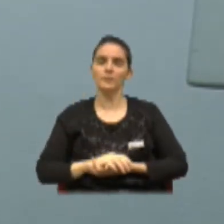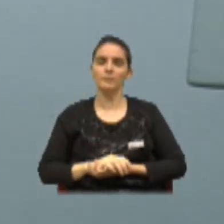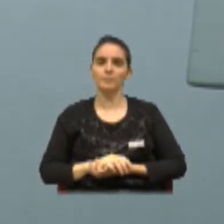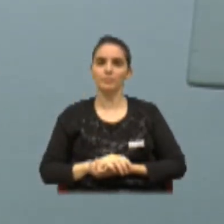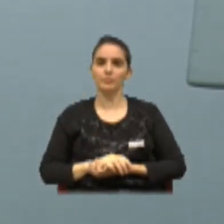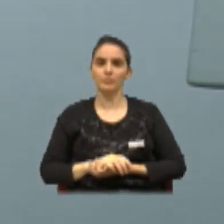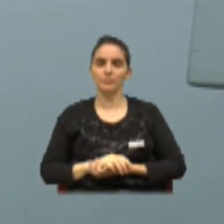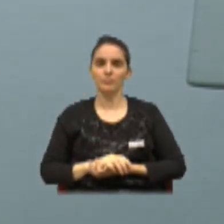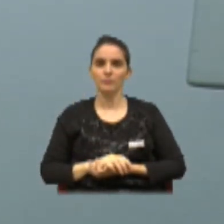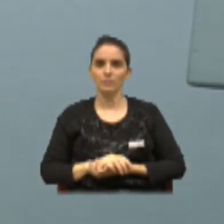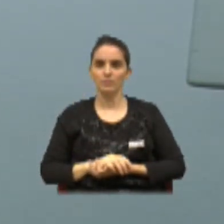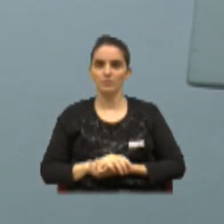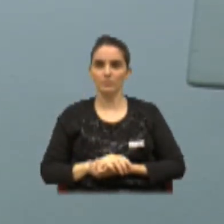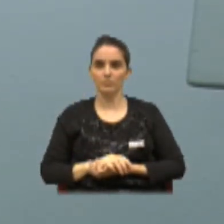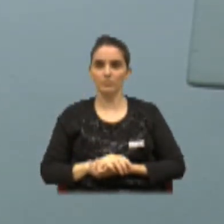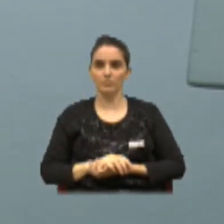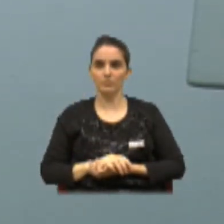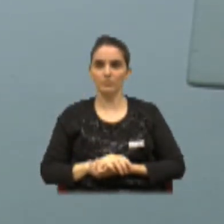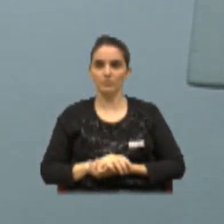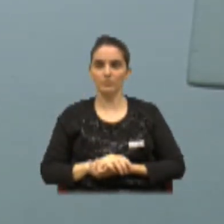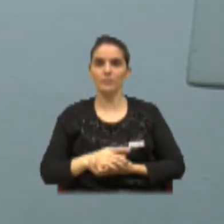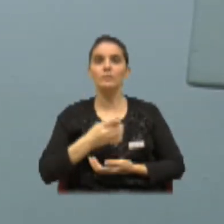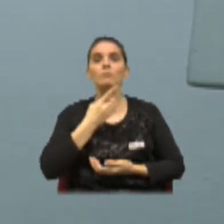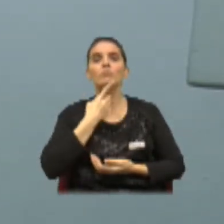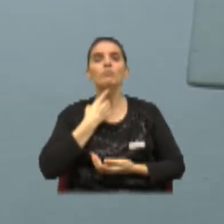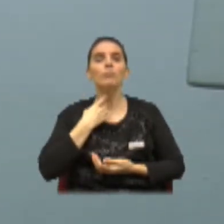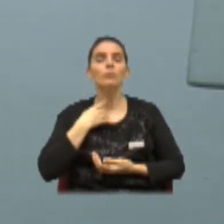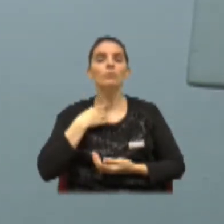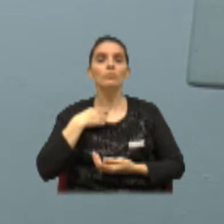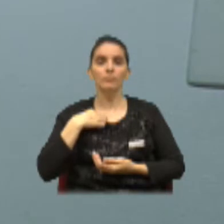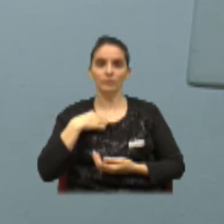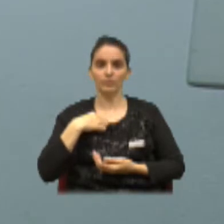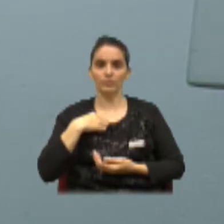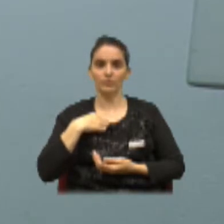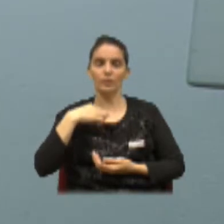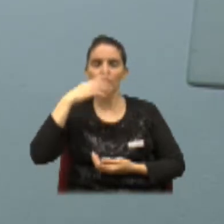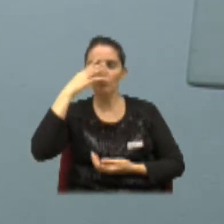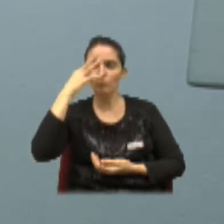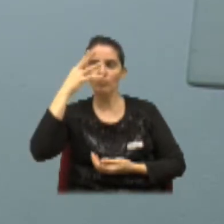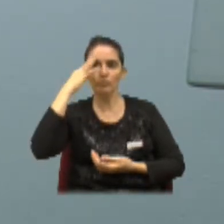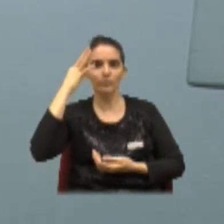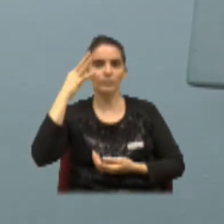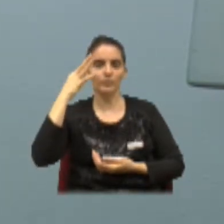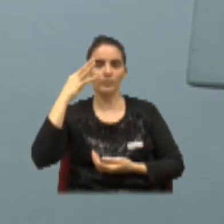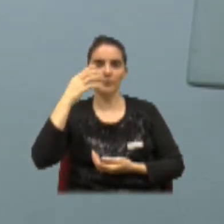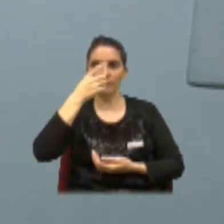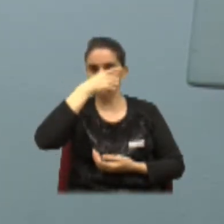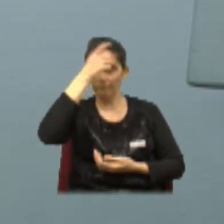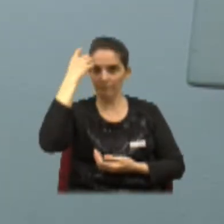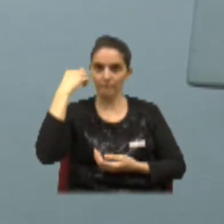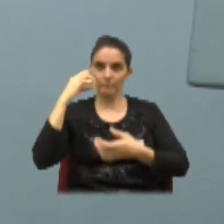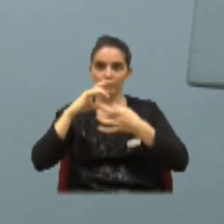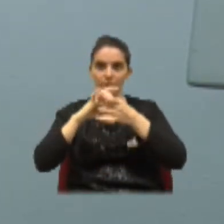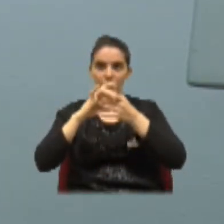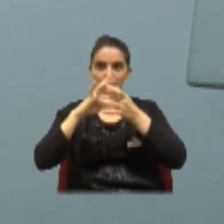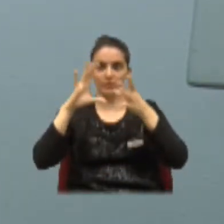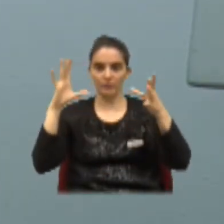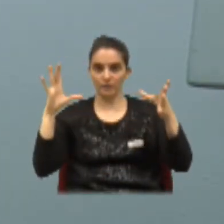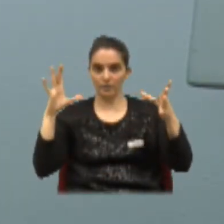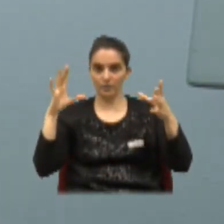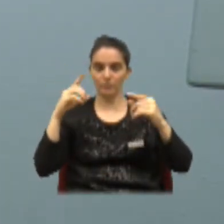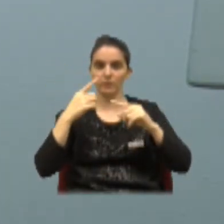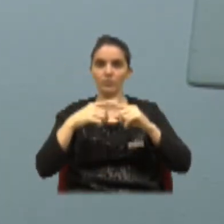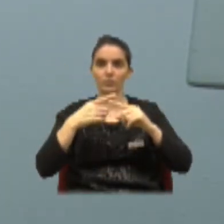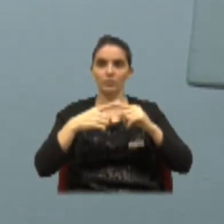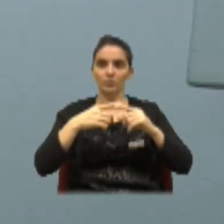eles têm, a vontade e o sonho. Eu queria me colocar à disposição, sou presidente da Comissão